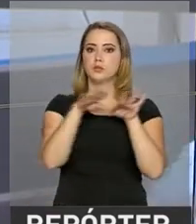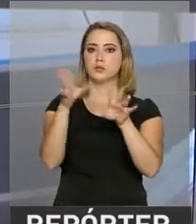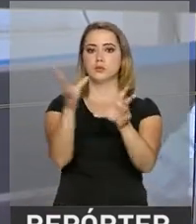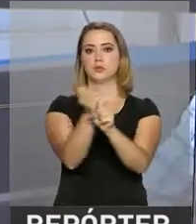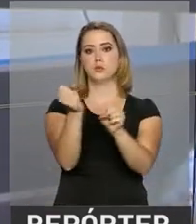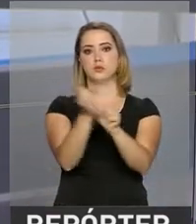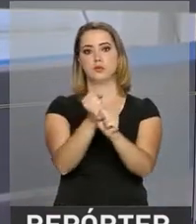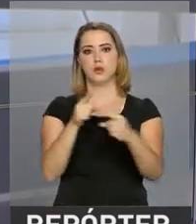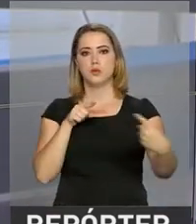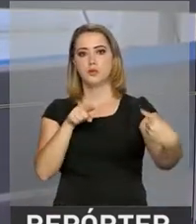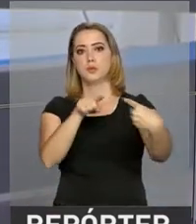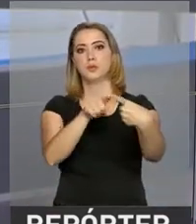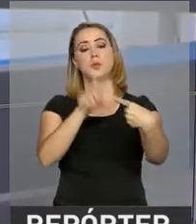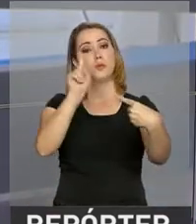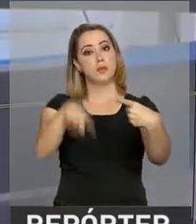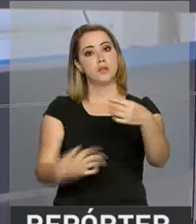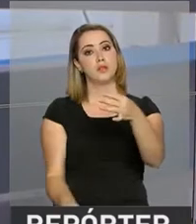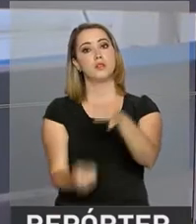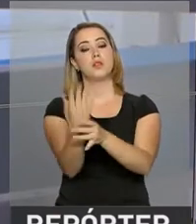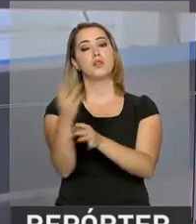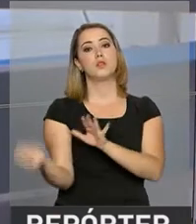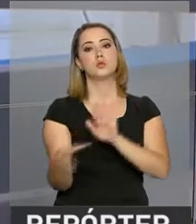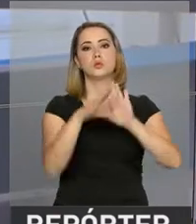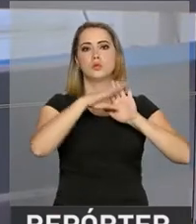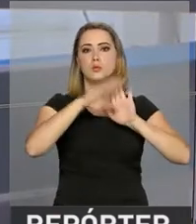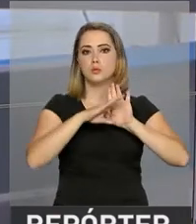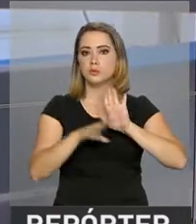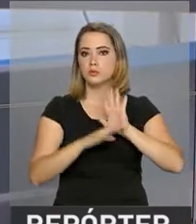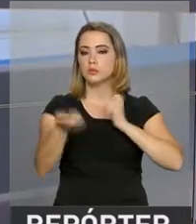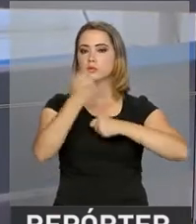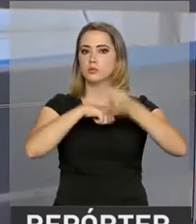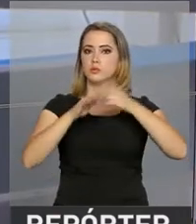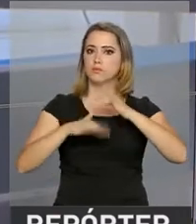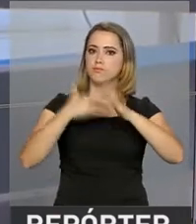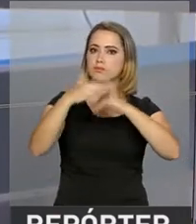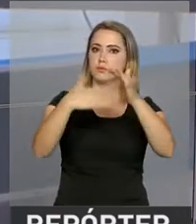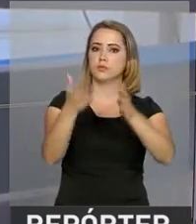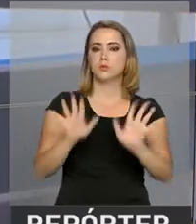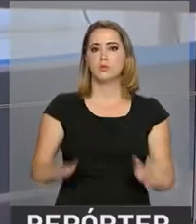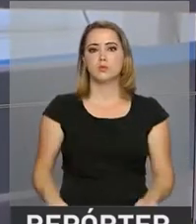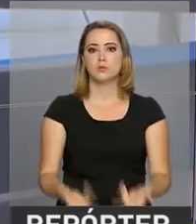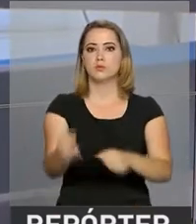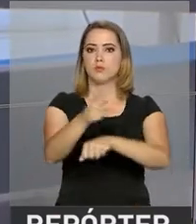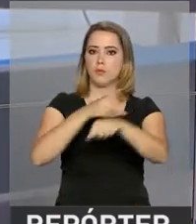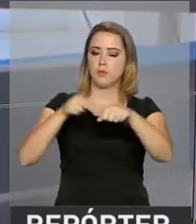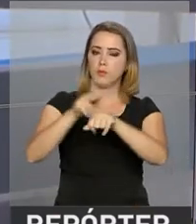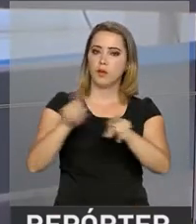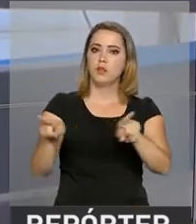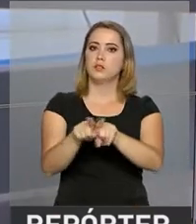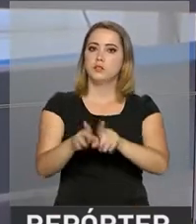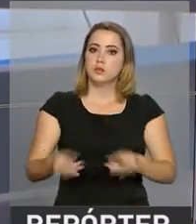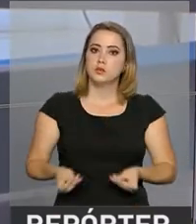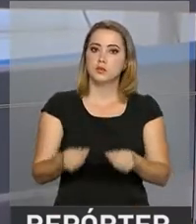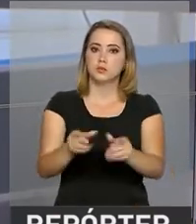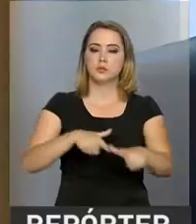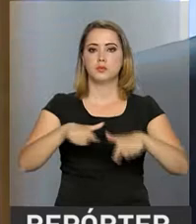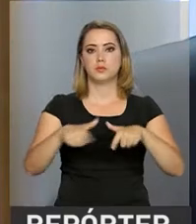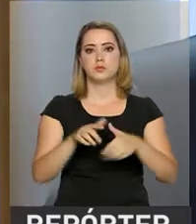públicas, a meta vai ser criar novas medidas econômicas para aumentar a produtividade do país e também gerar